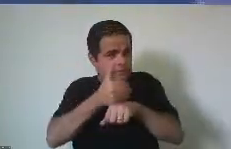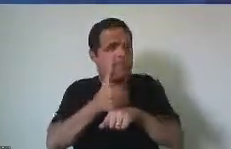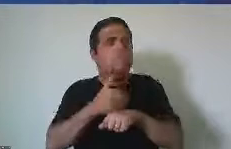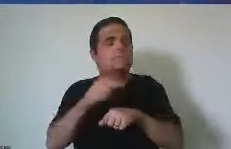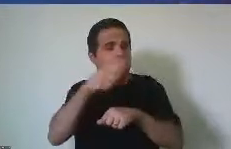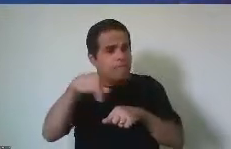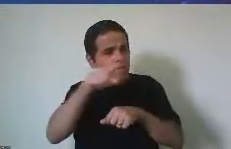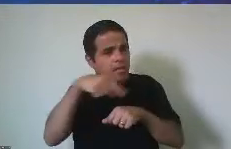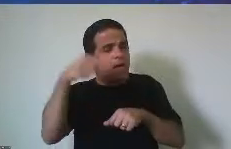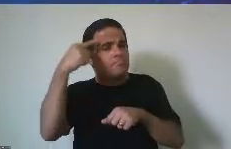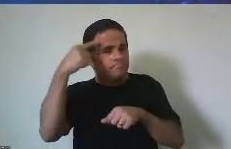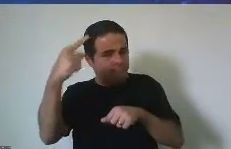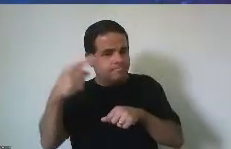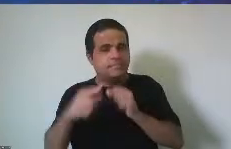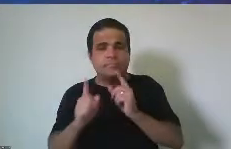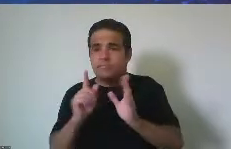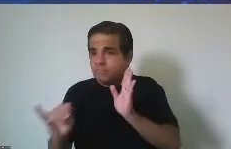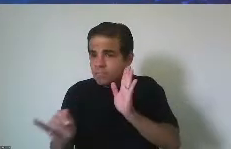identificação